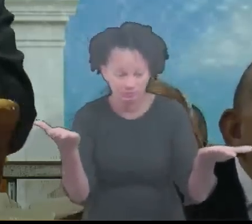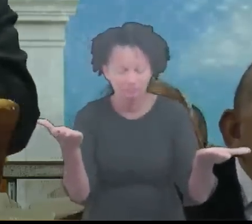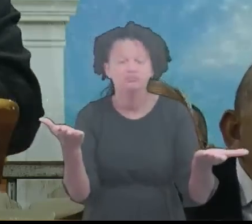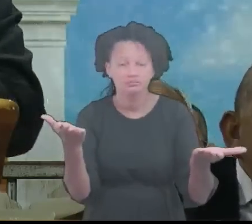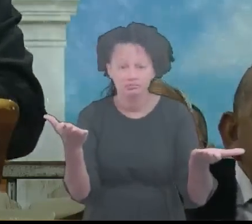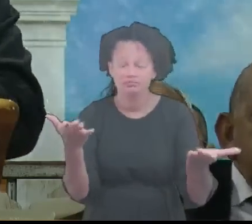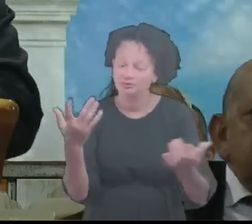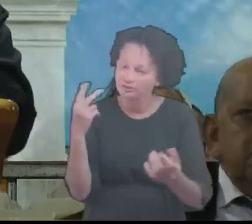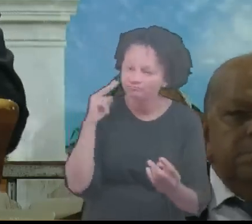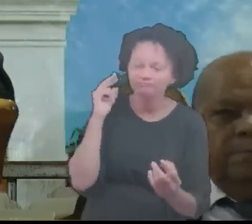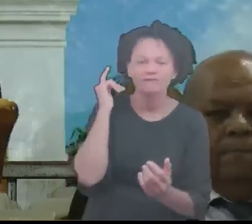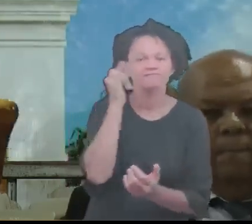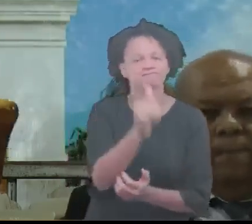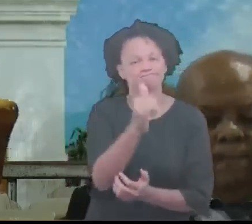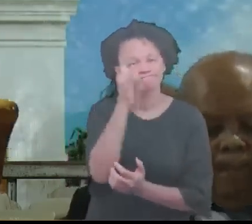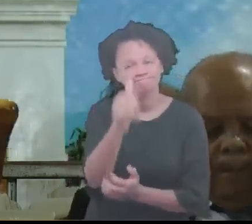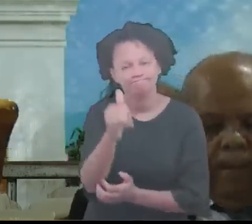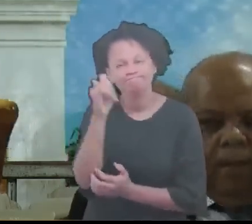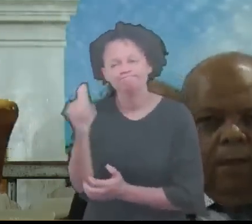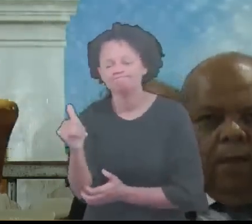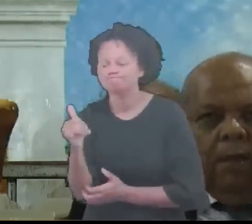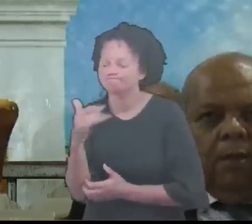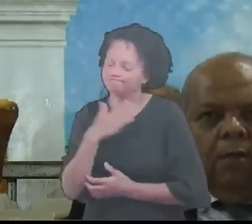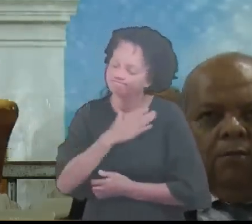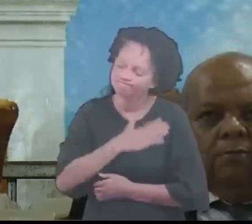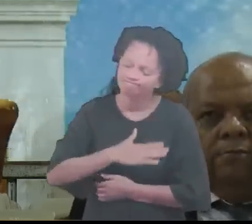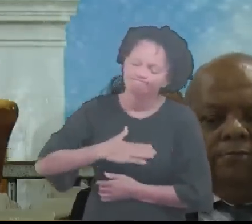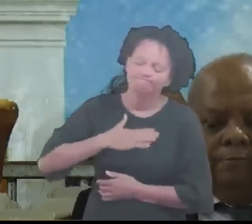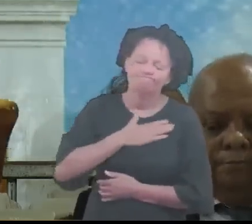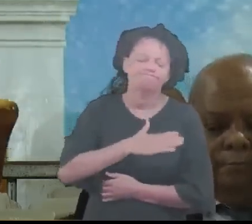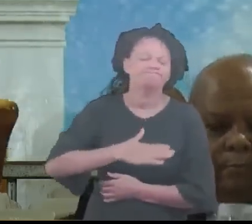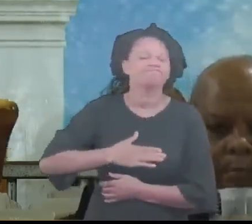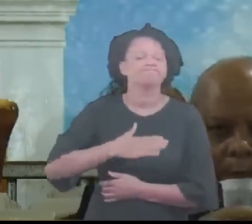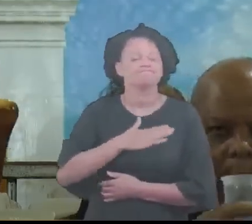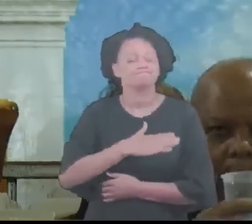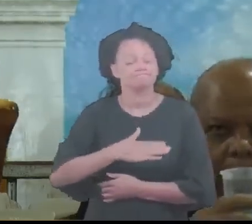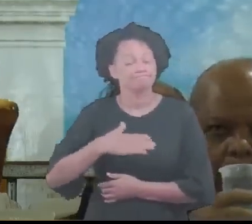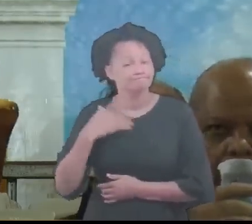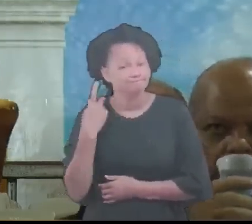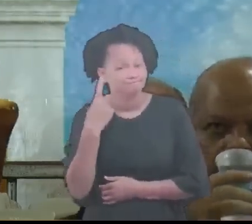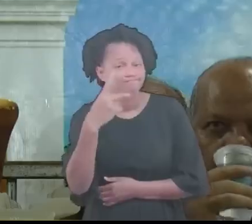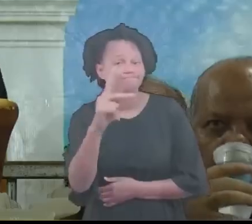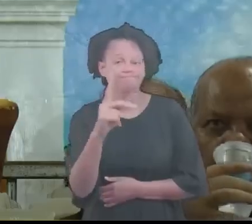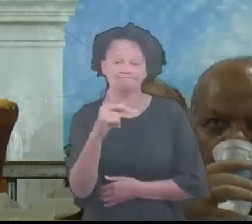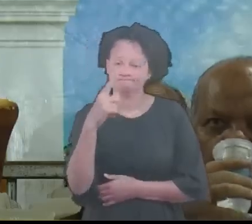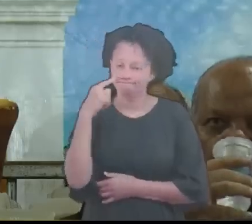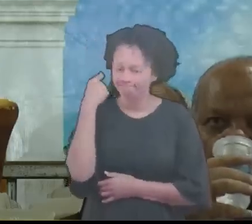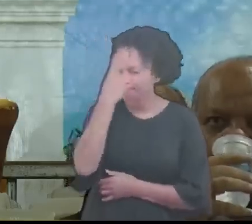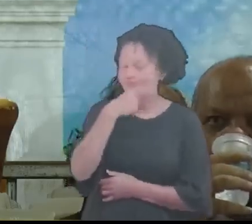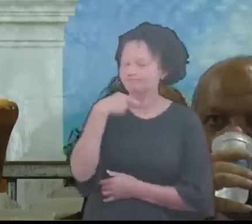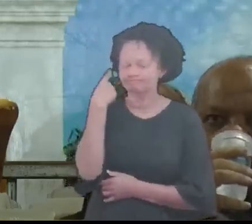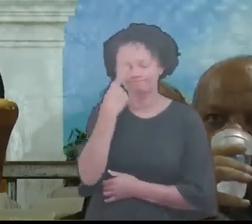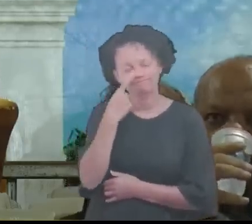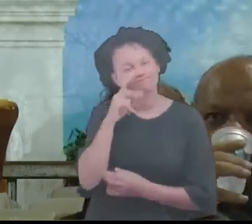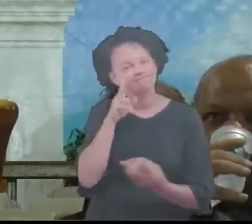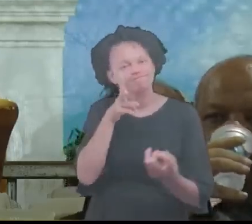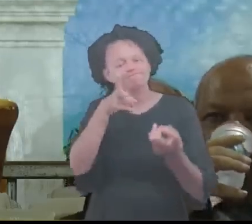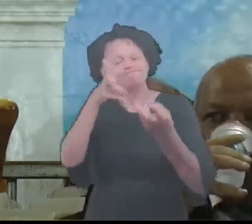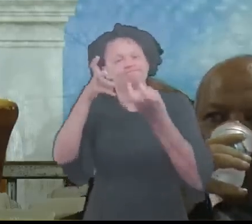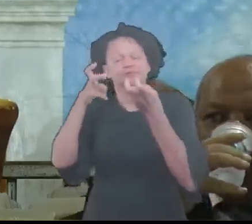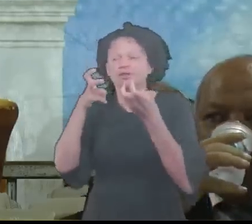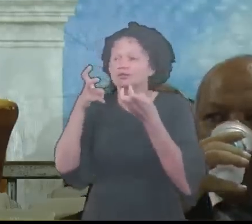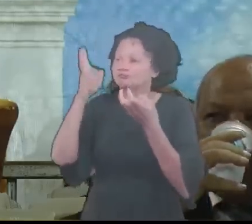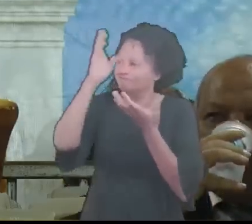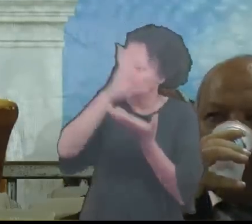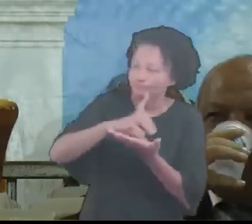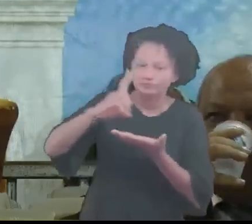diga estas palavras: agradáveis são as tuas faces. Que Deus